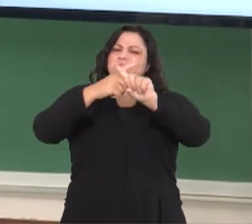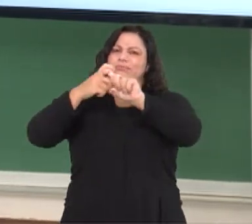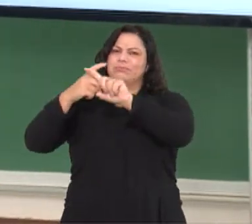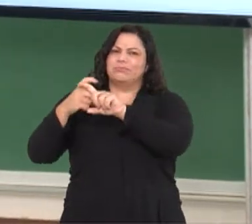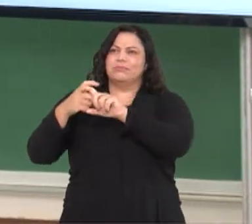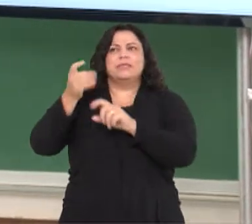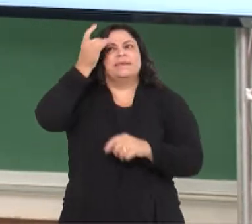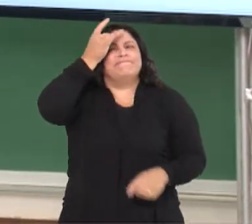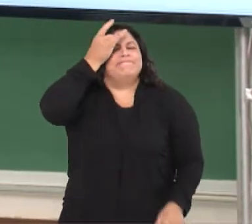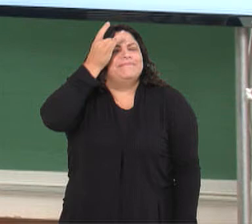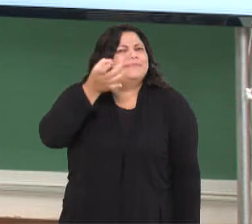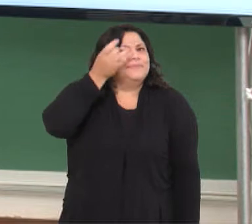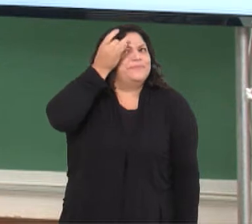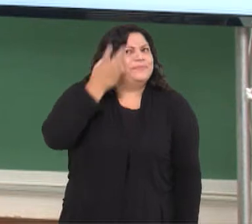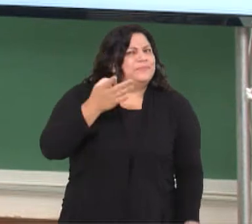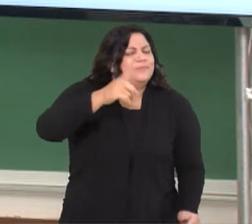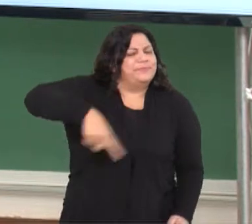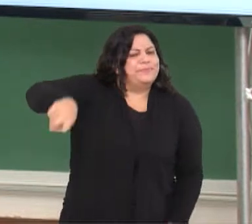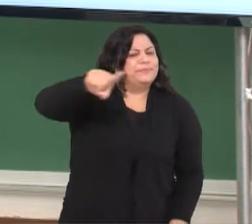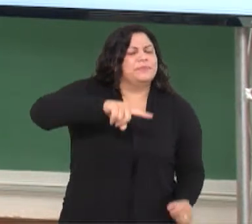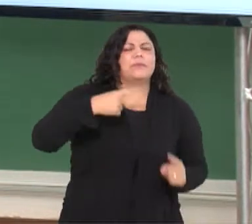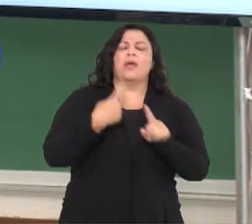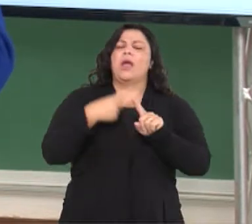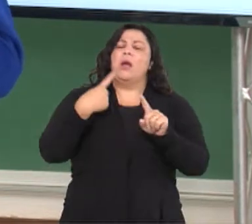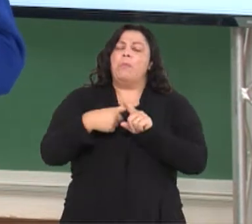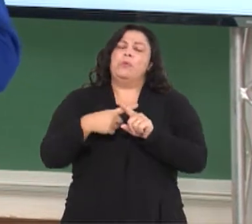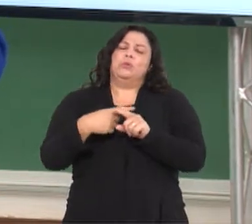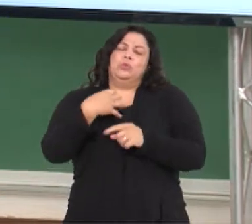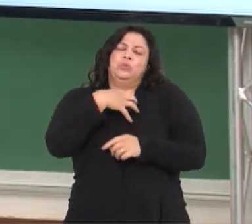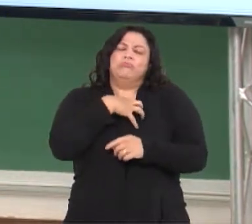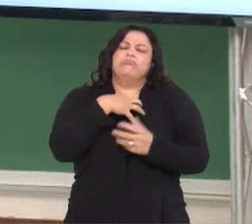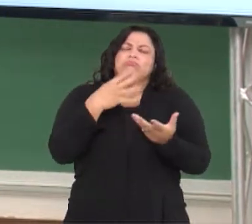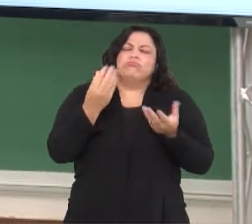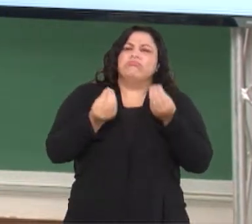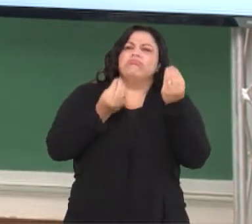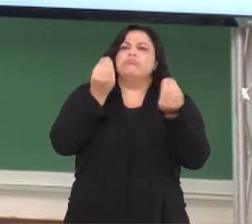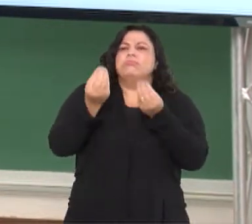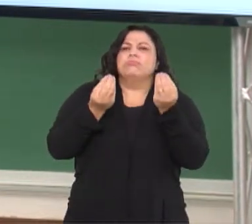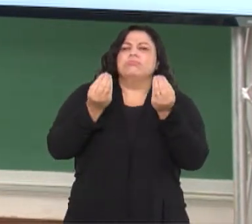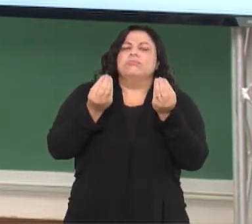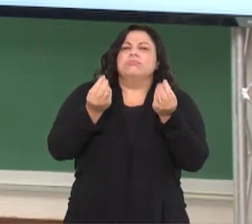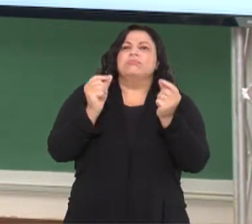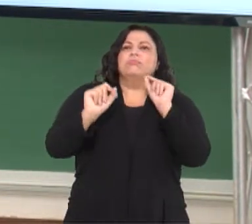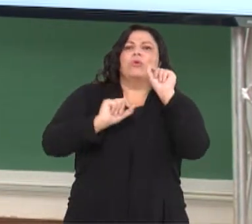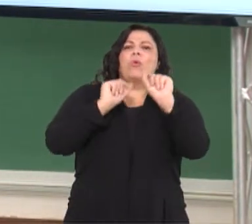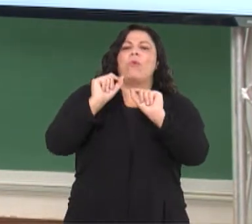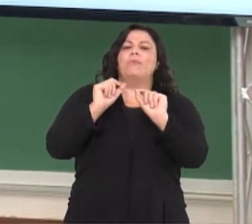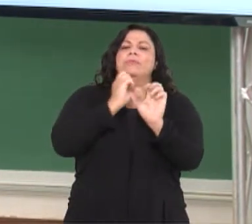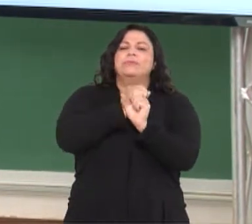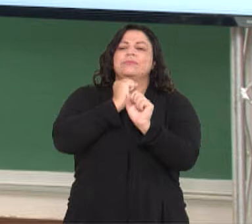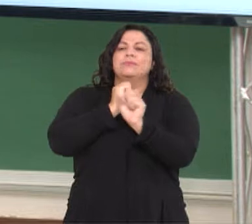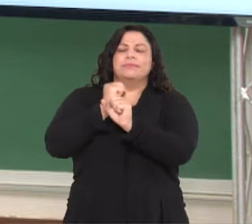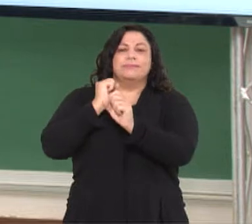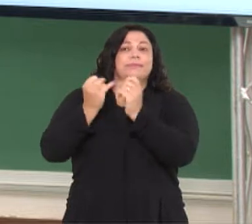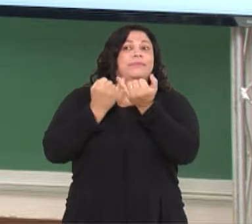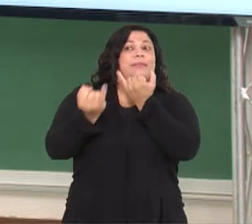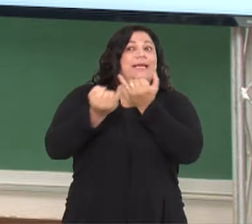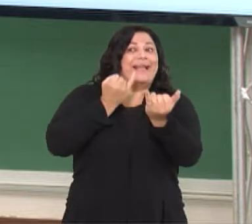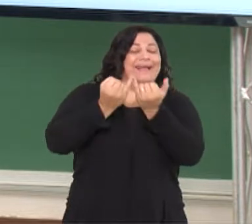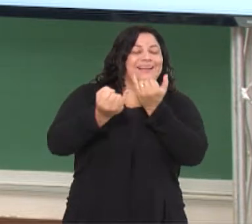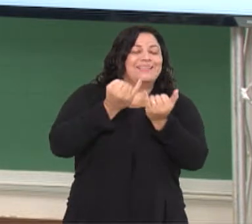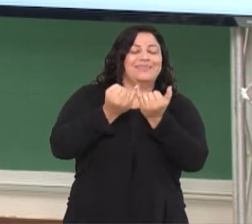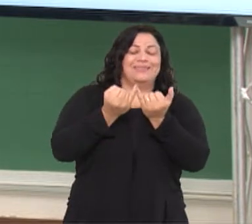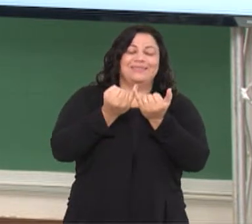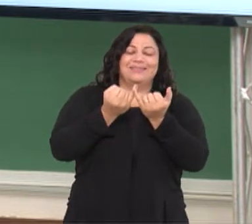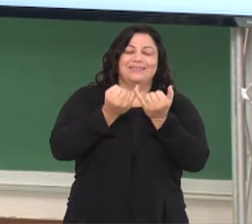Por quê? Porque de maneira análoga à adição, você vai fazer operações similares com a